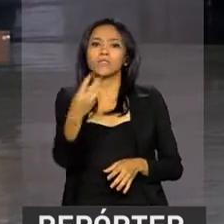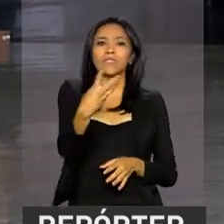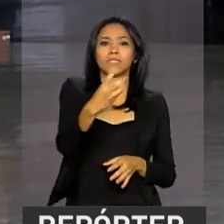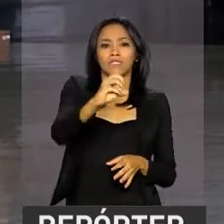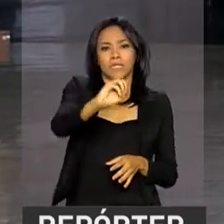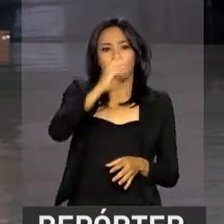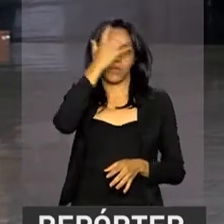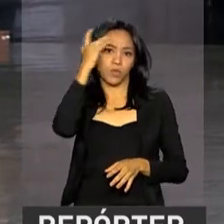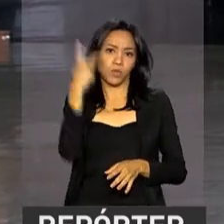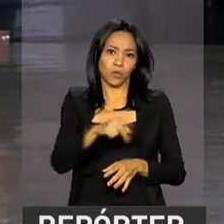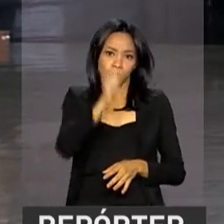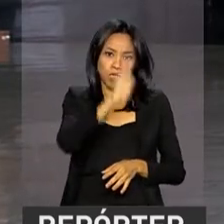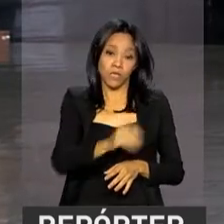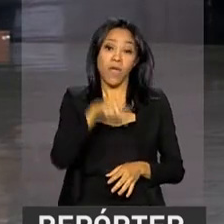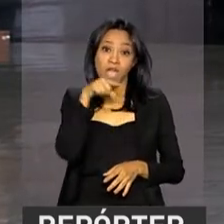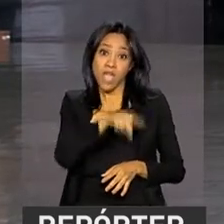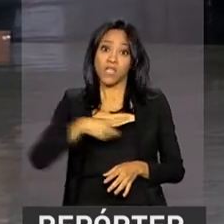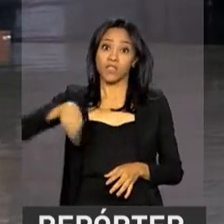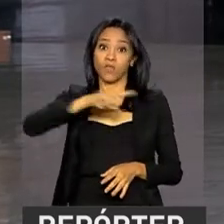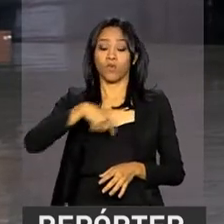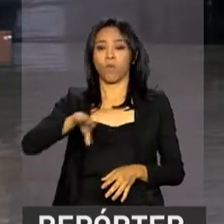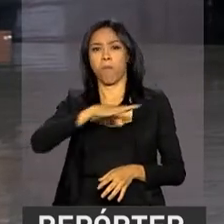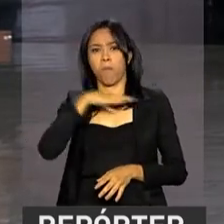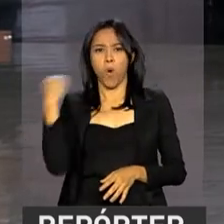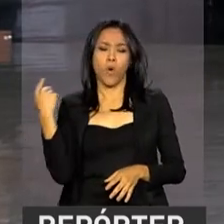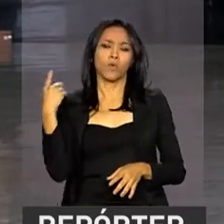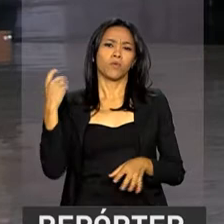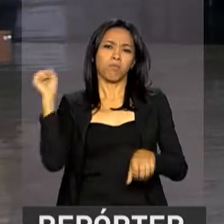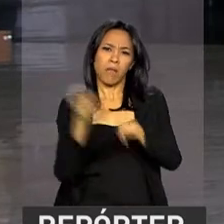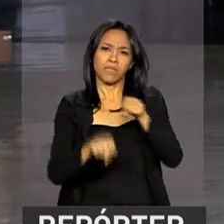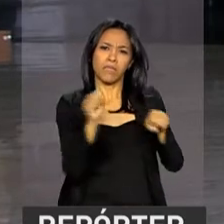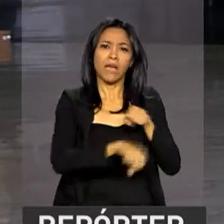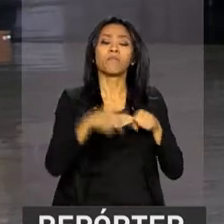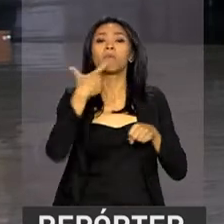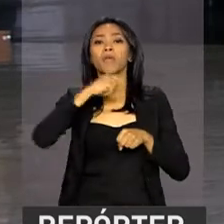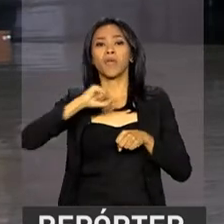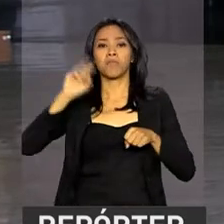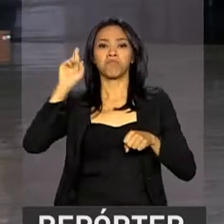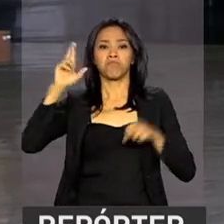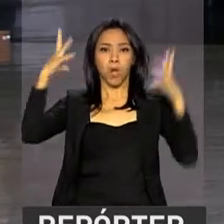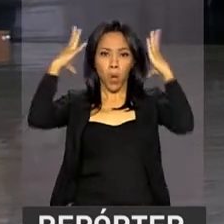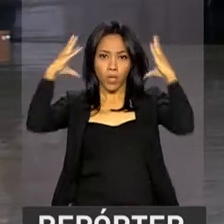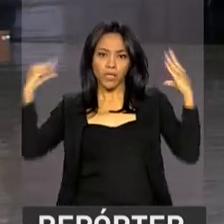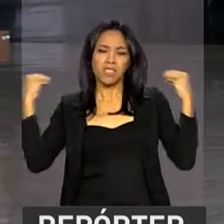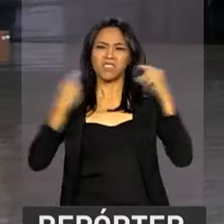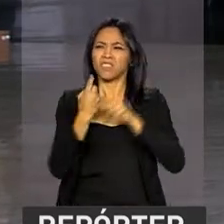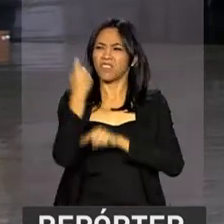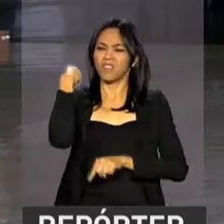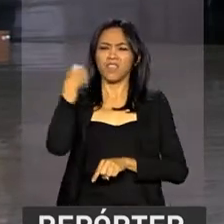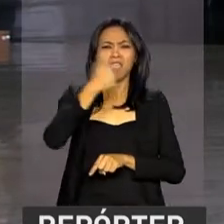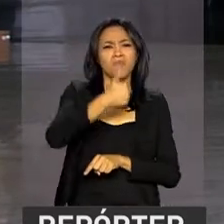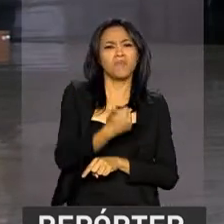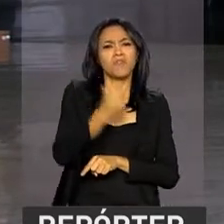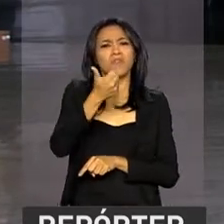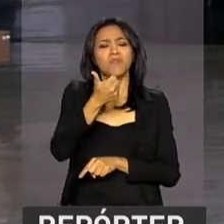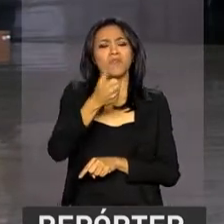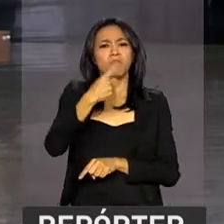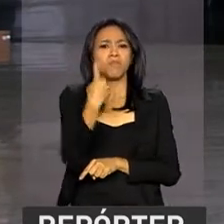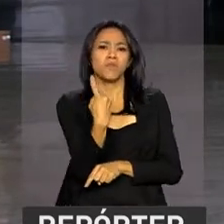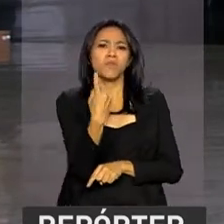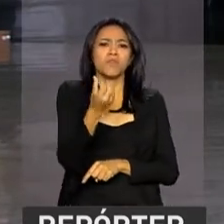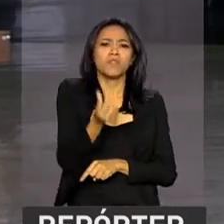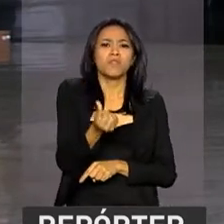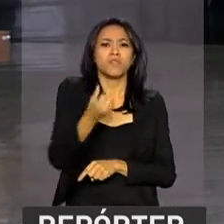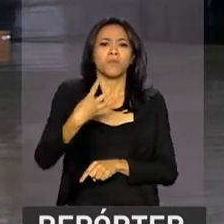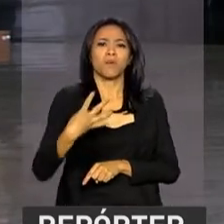mortos por holandeses calvinistas no massacre de canha 1 e uruaçu em 1645 no rio grande do norte